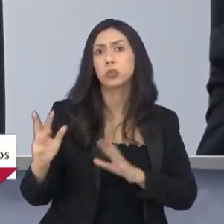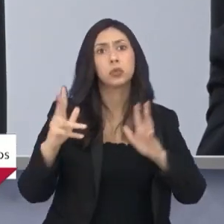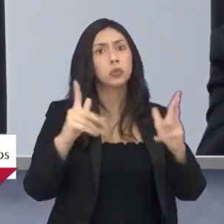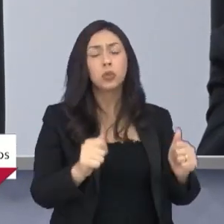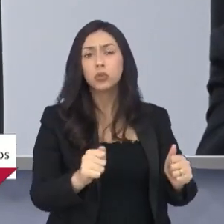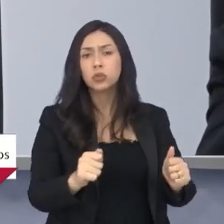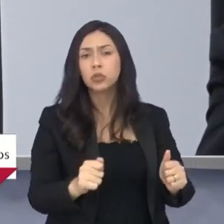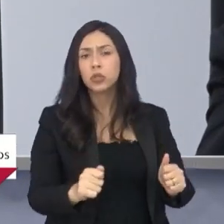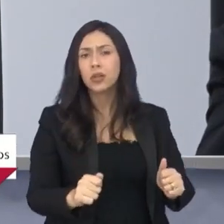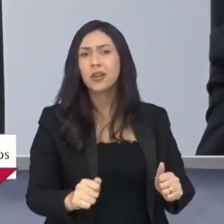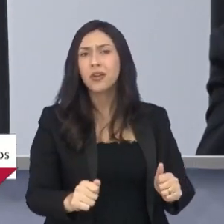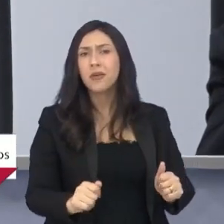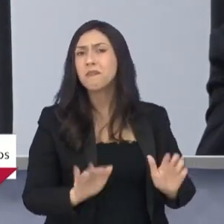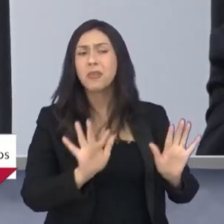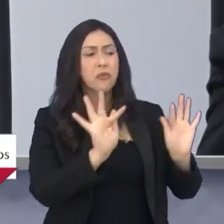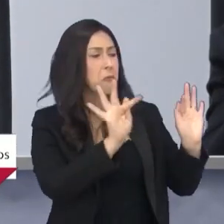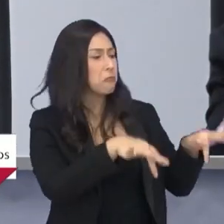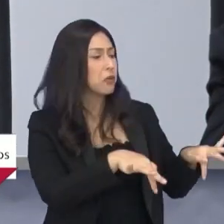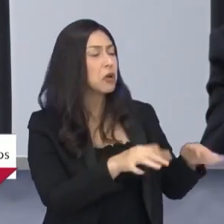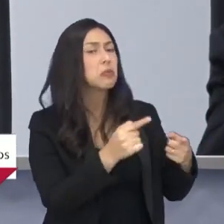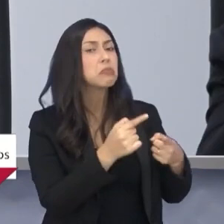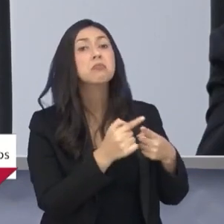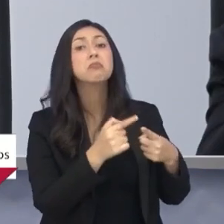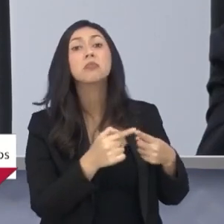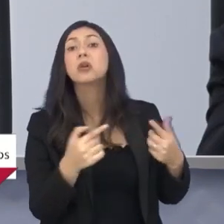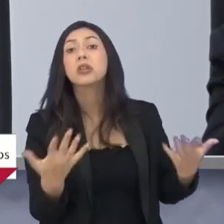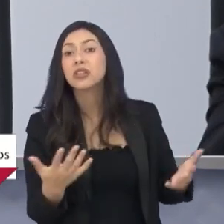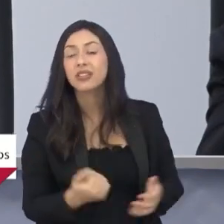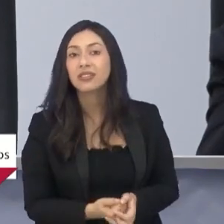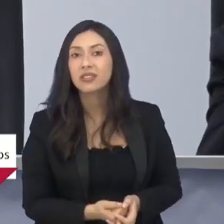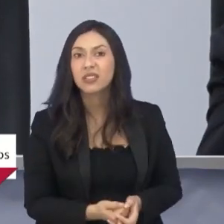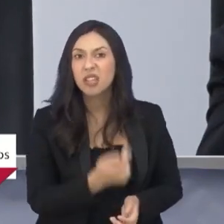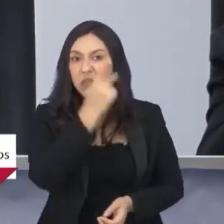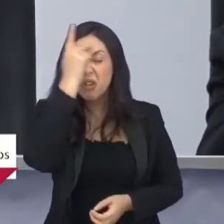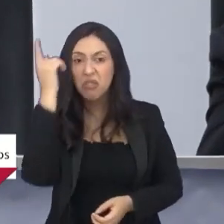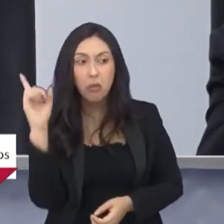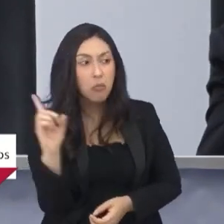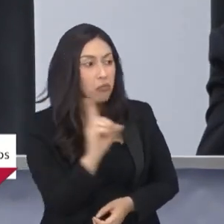vocês sabem por que acabou não teve